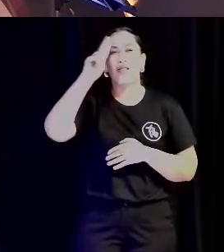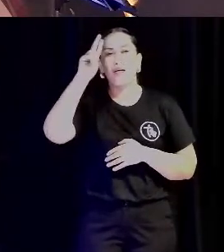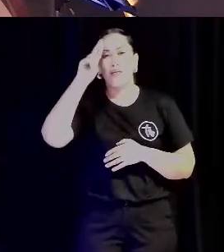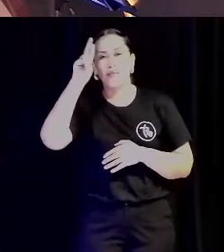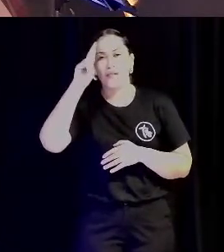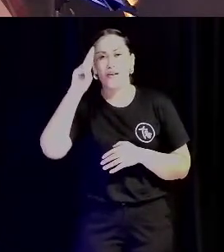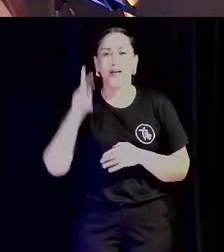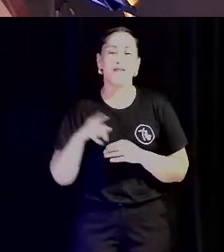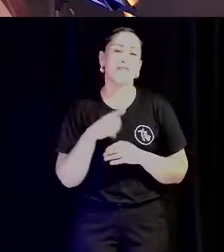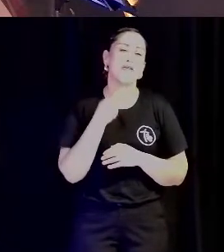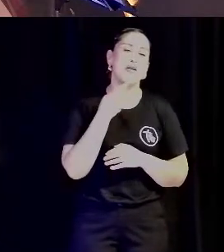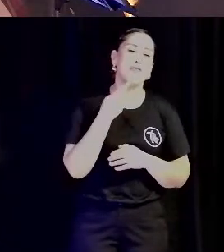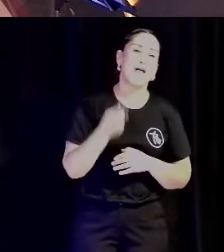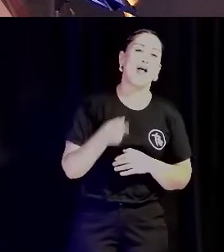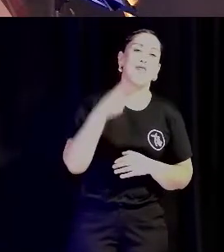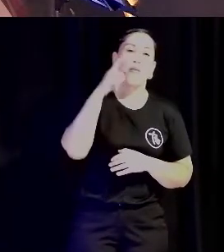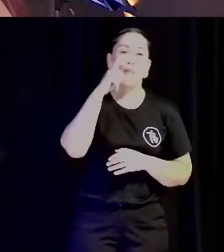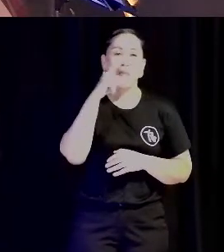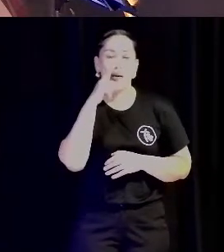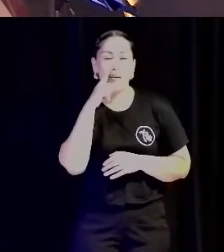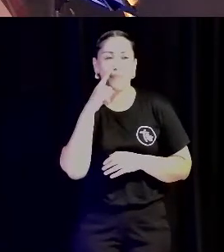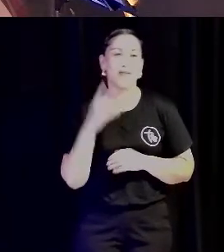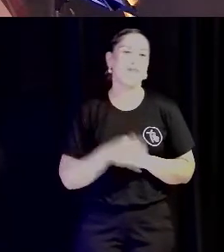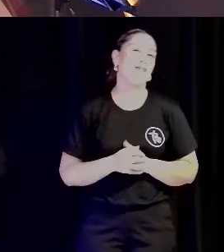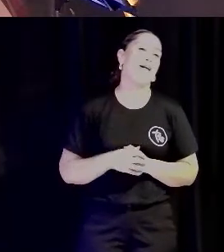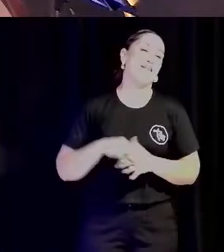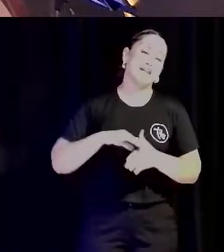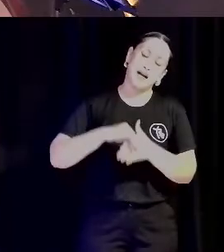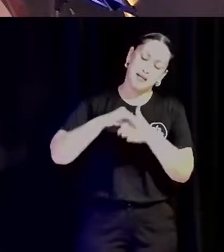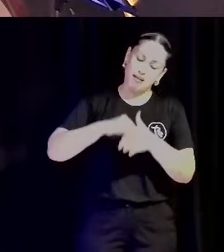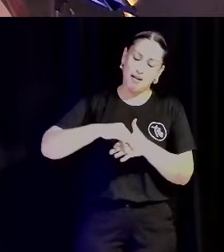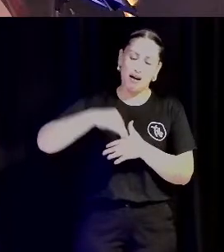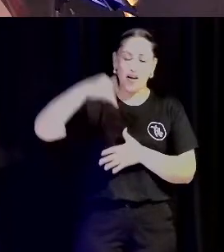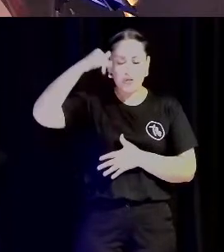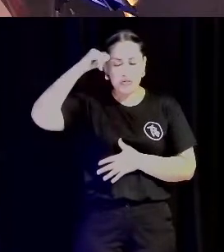mãe, não, o bife não está bem passado.